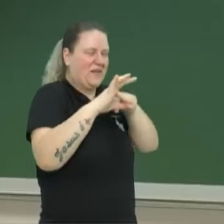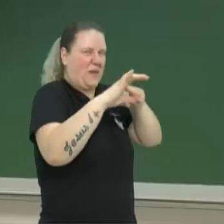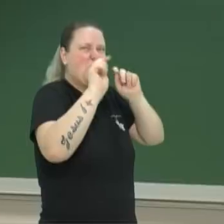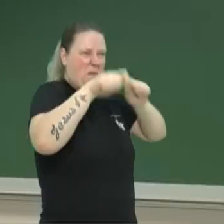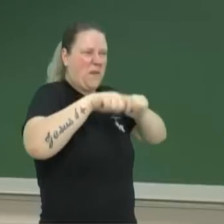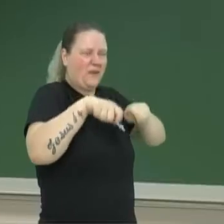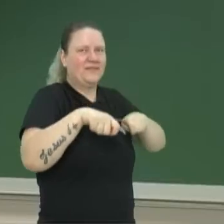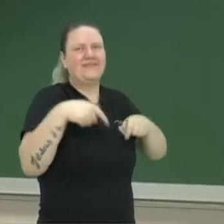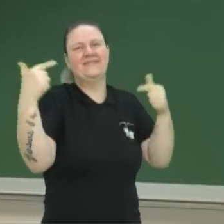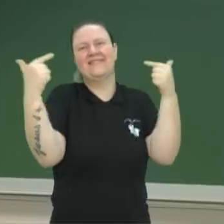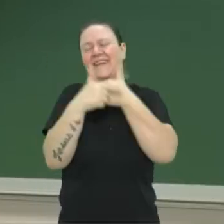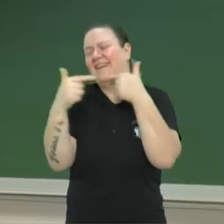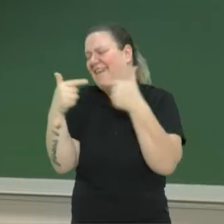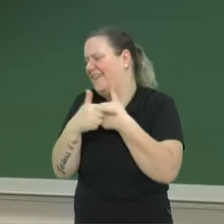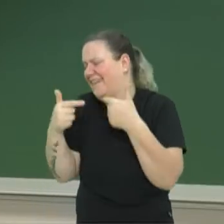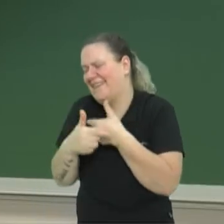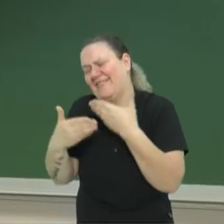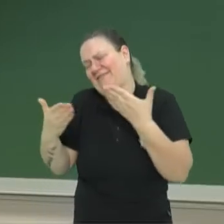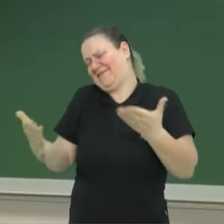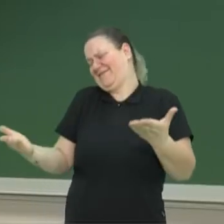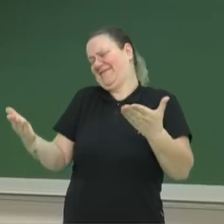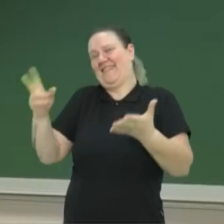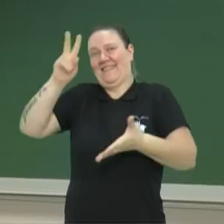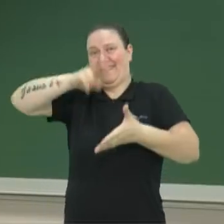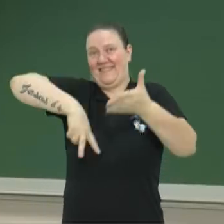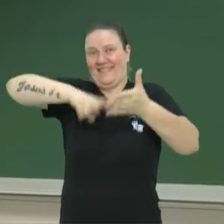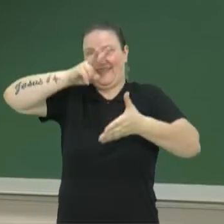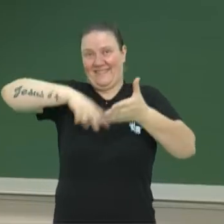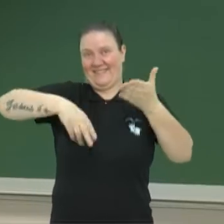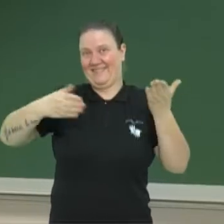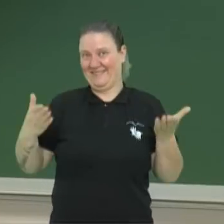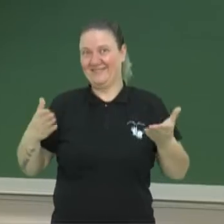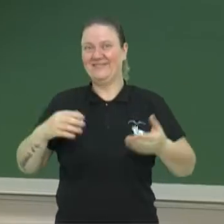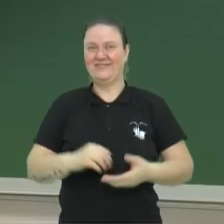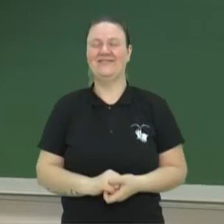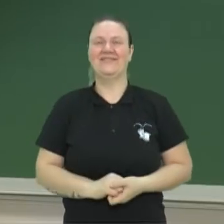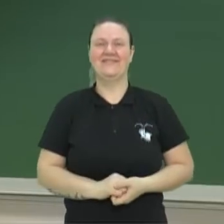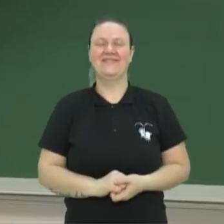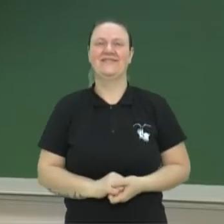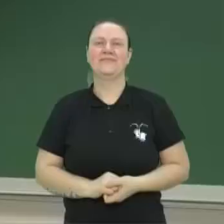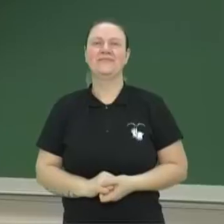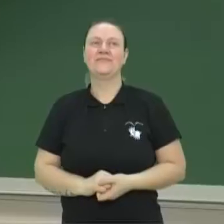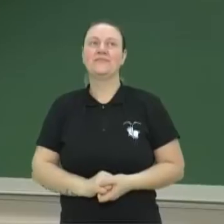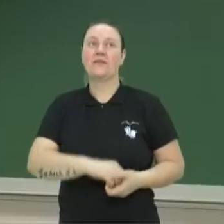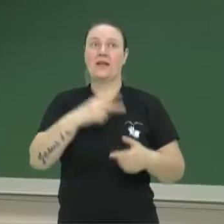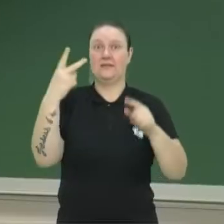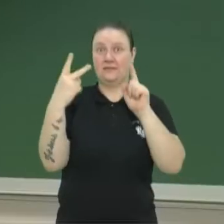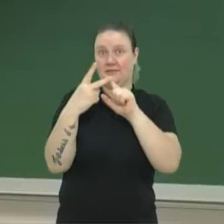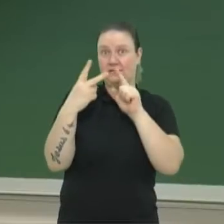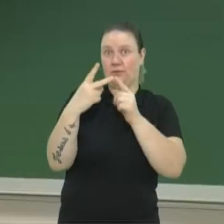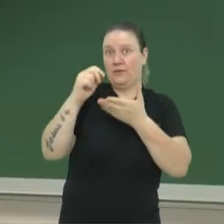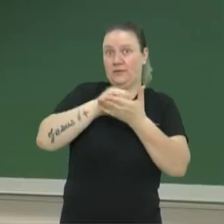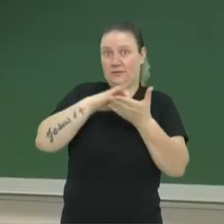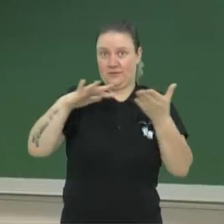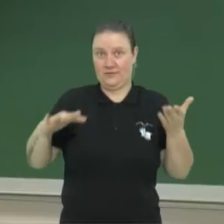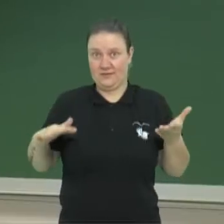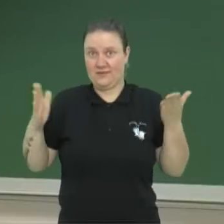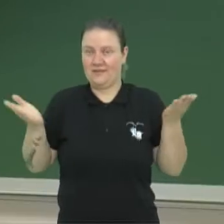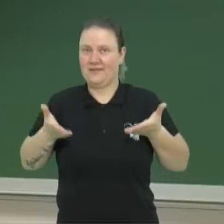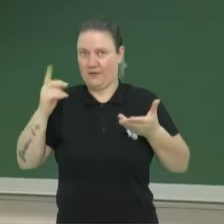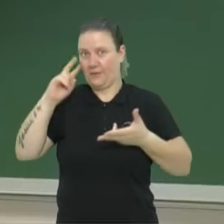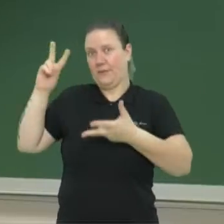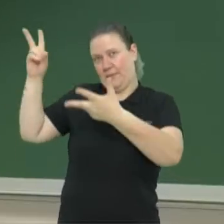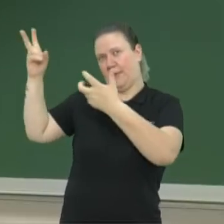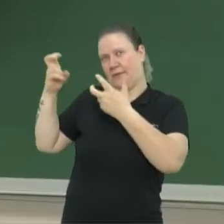gerando humor, né, a partir da leitura realizada, certo? E a segunda atividade agora, acompanhe